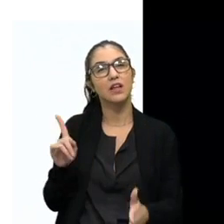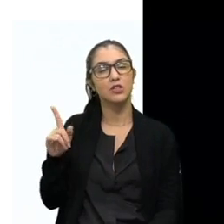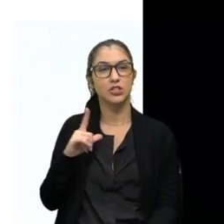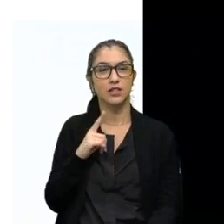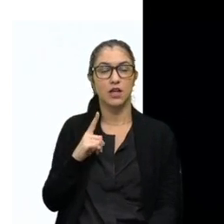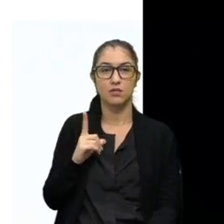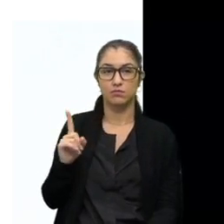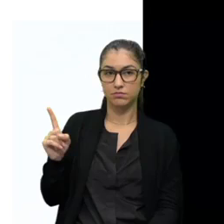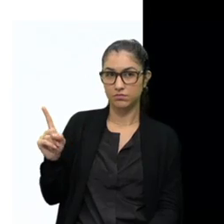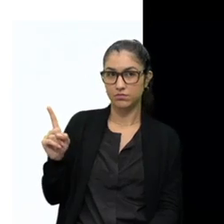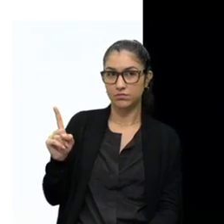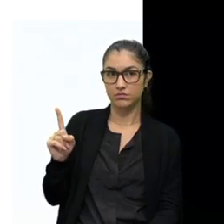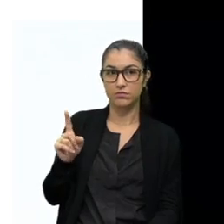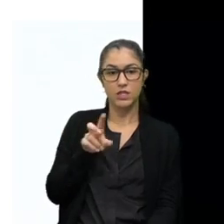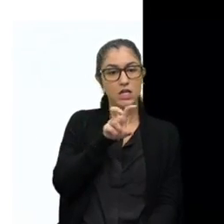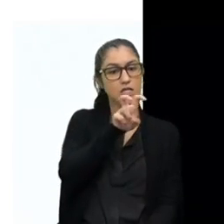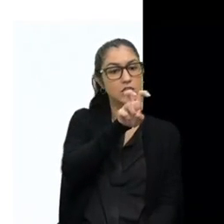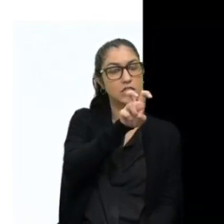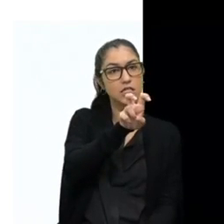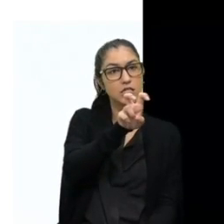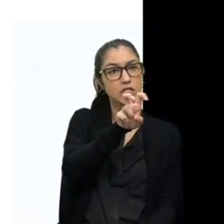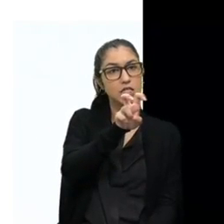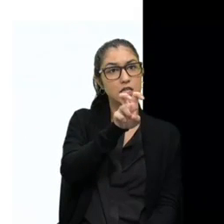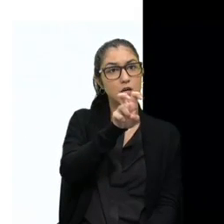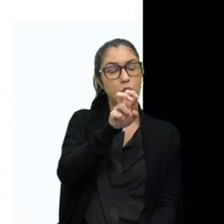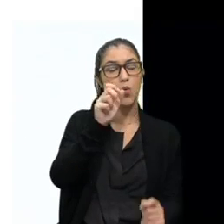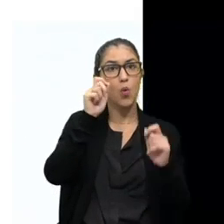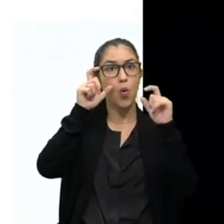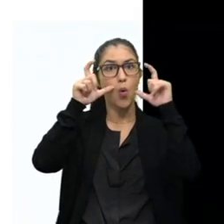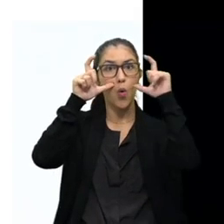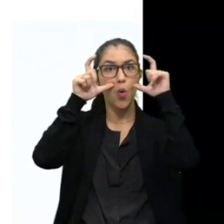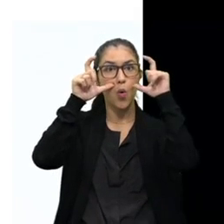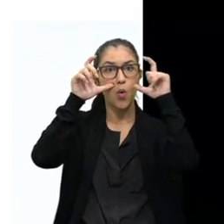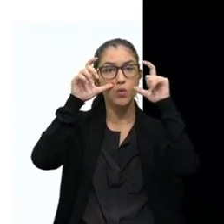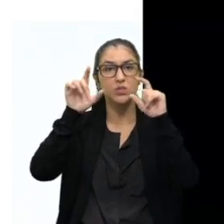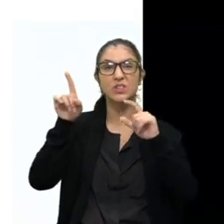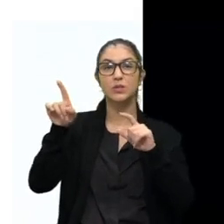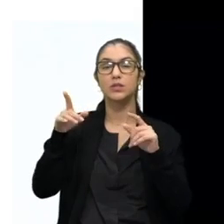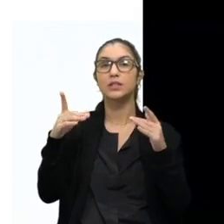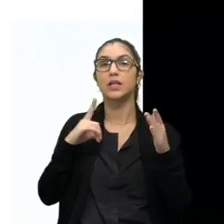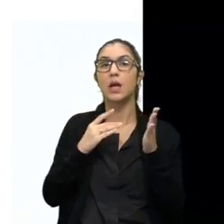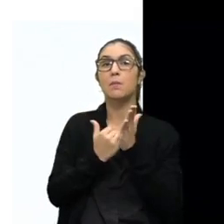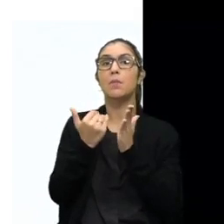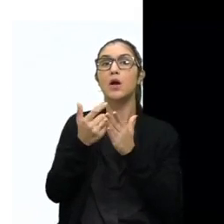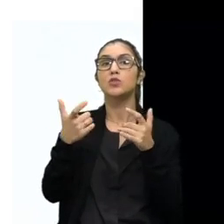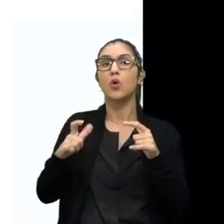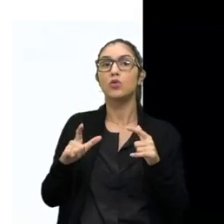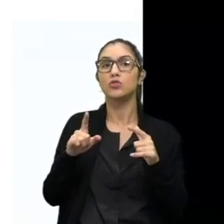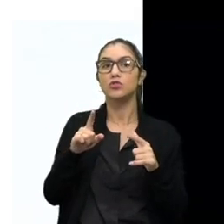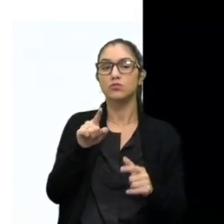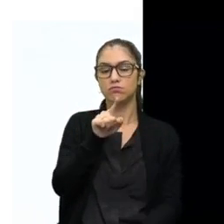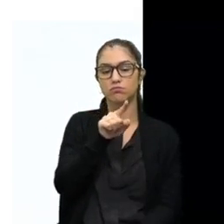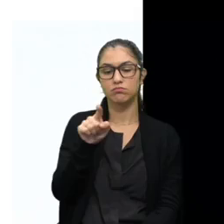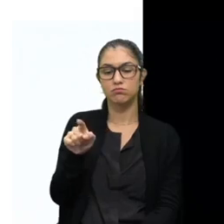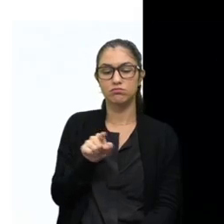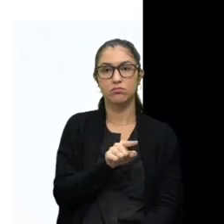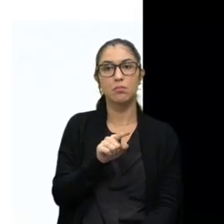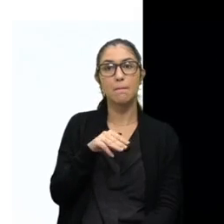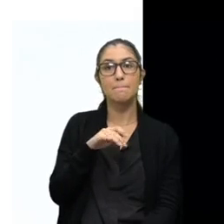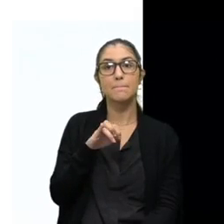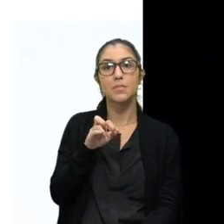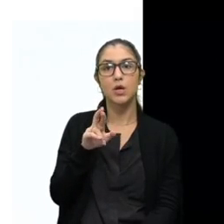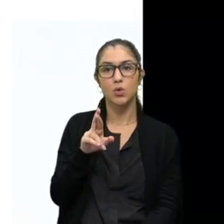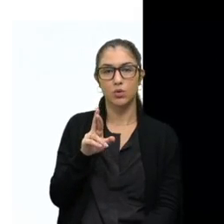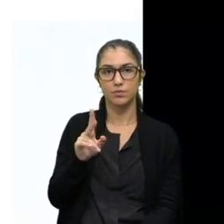tenho aqui, 5 corujas, 4 corujas. Onde tem mais? Eu uso o sinal de maior, ok?